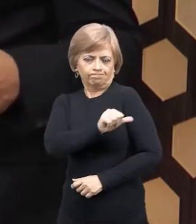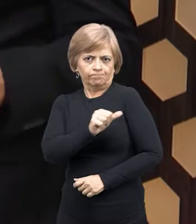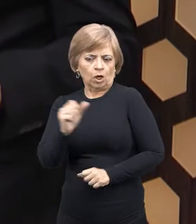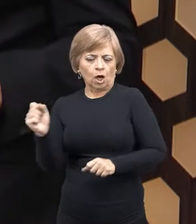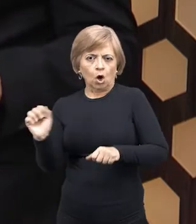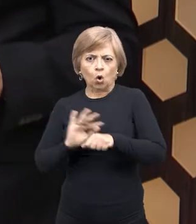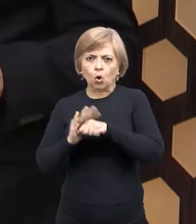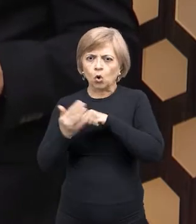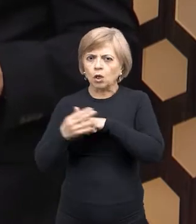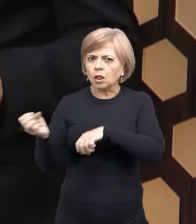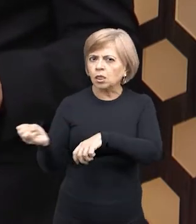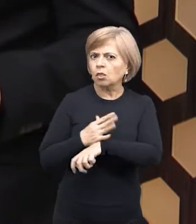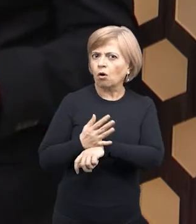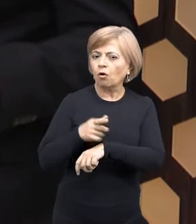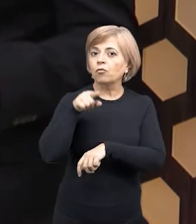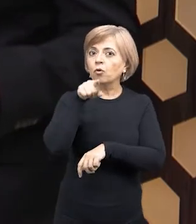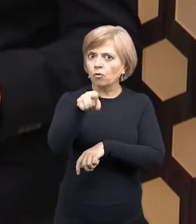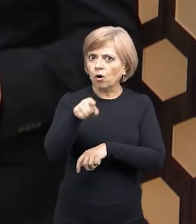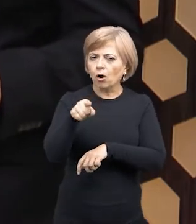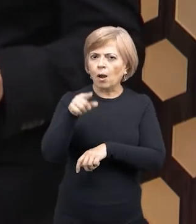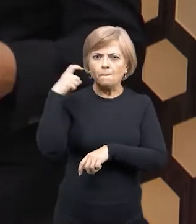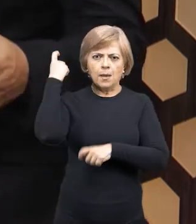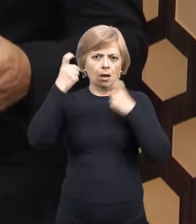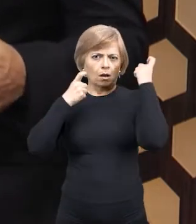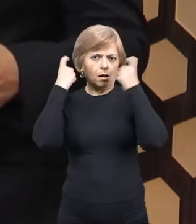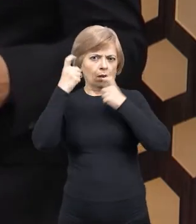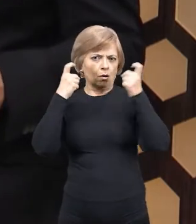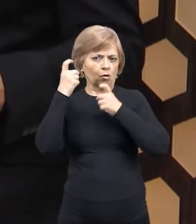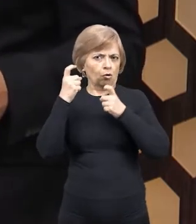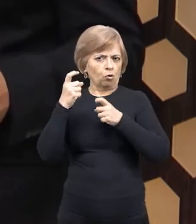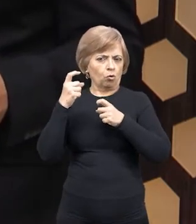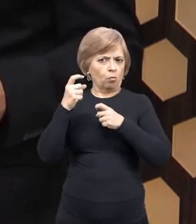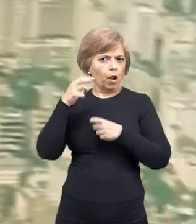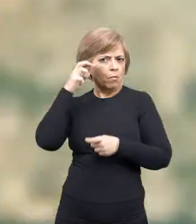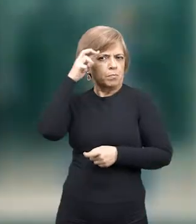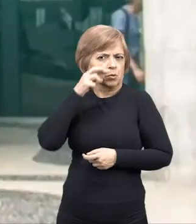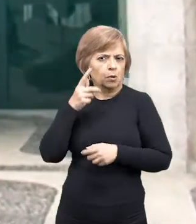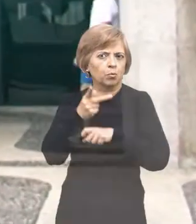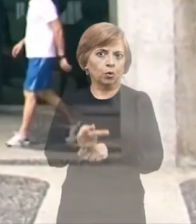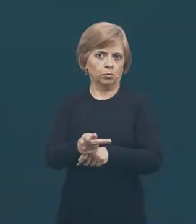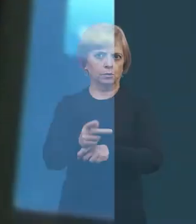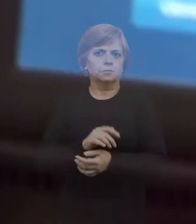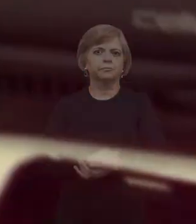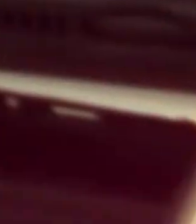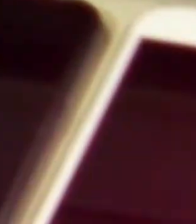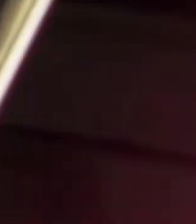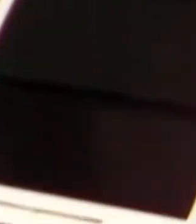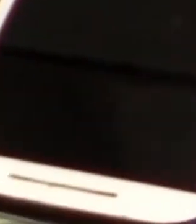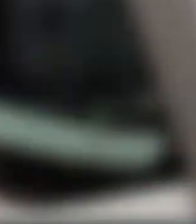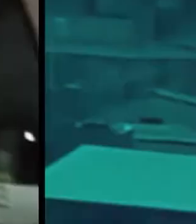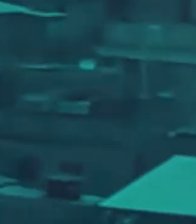das principais preocupações de promotores e procuradores de justiça.